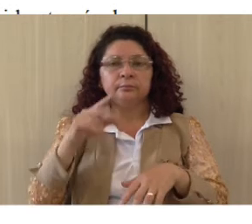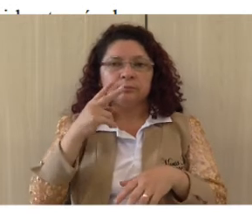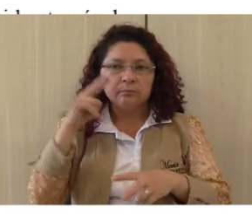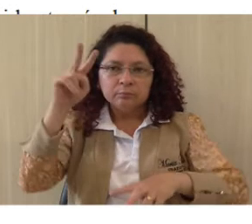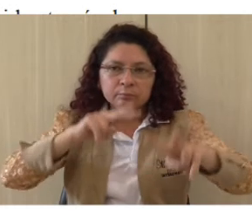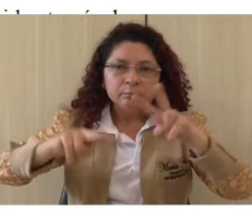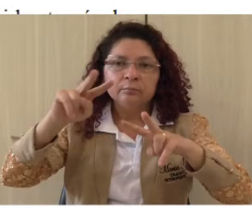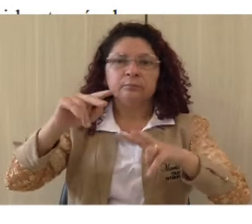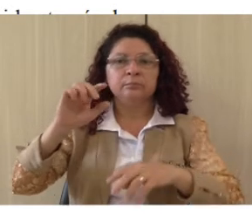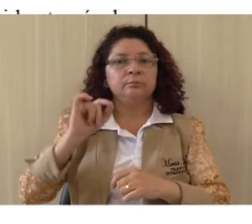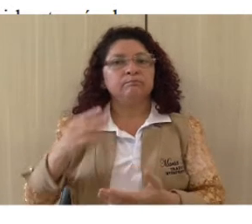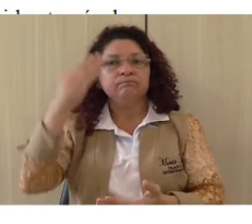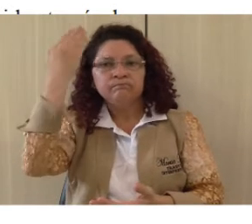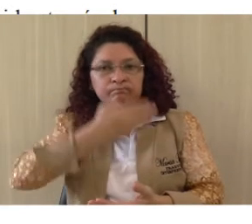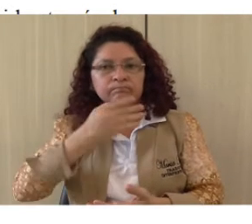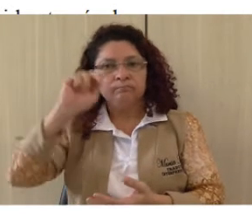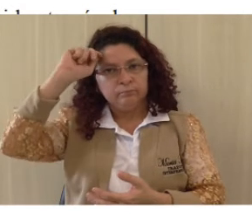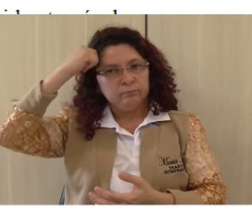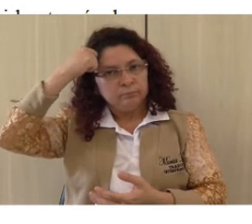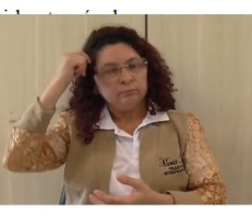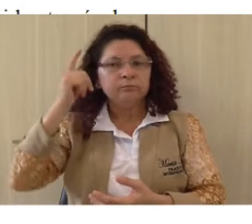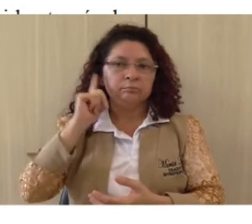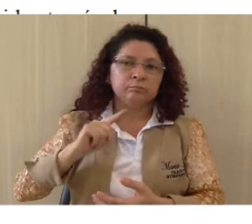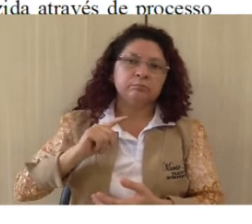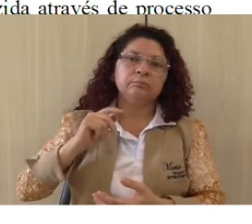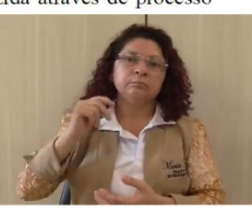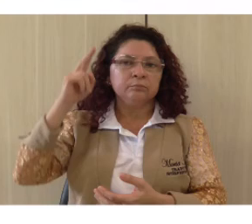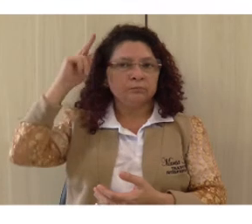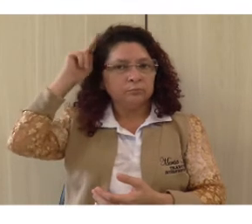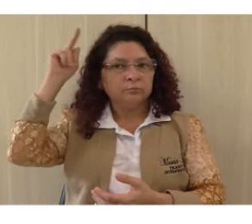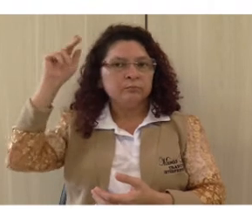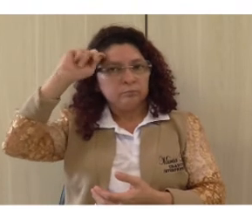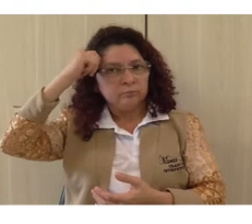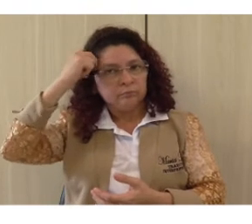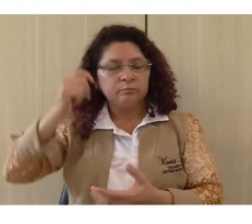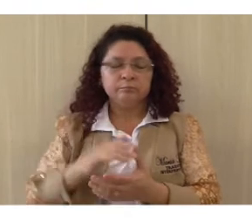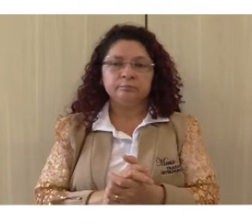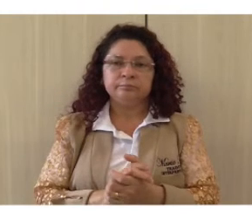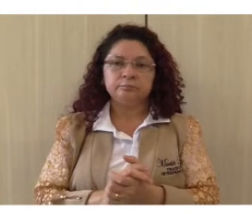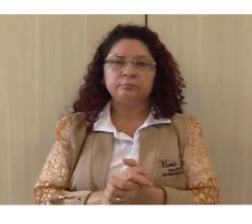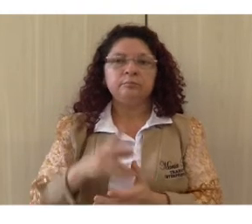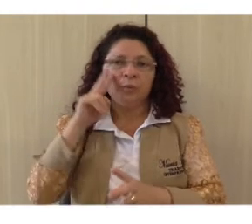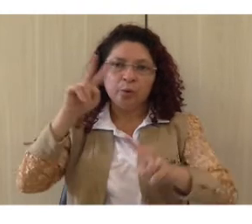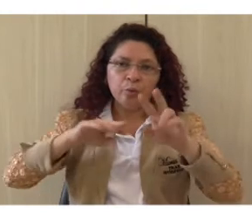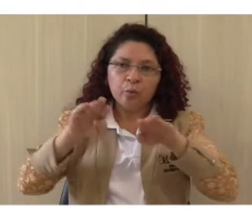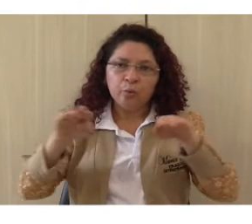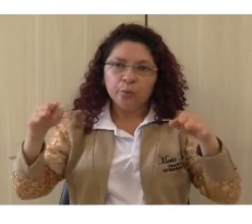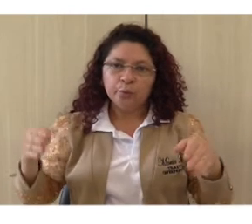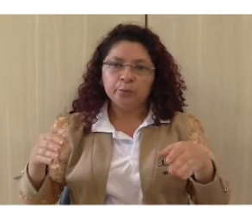heteroidentificação complementar à autodeclaração, a ser realizado por comissão especial de verificação